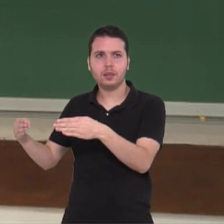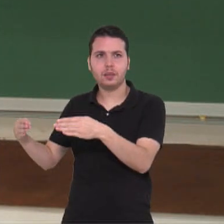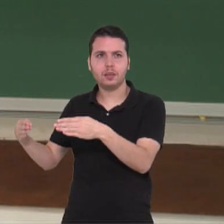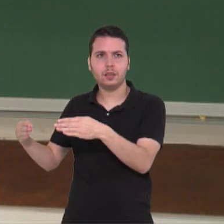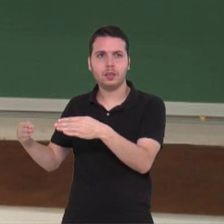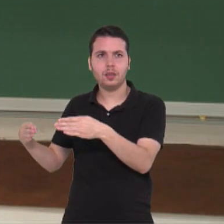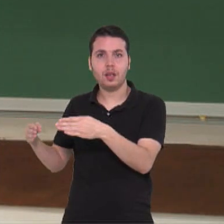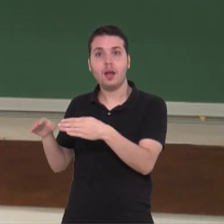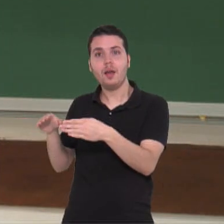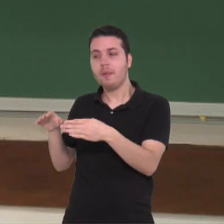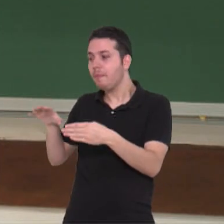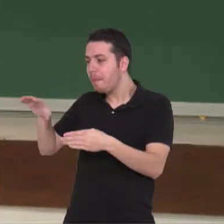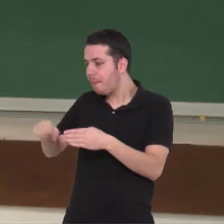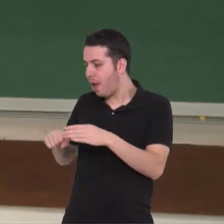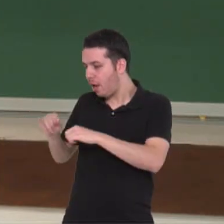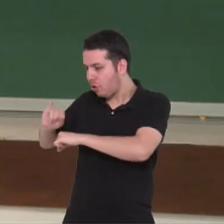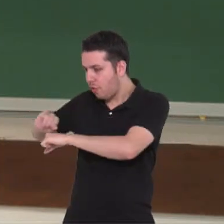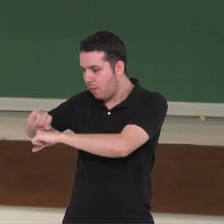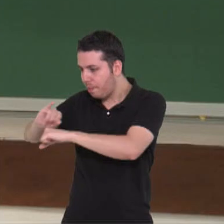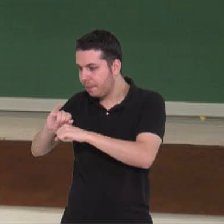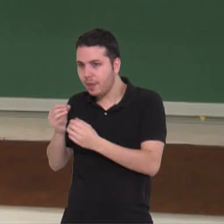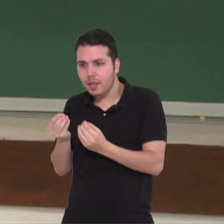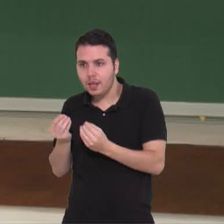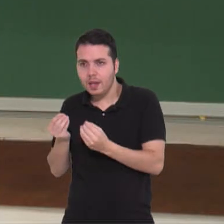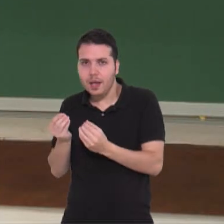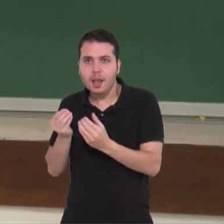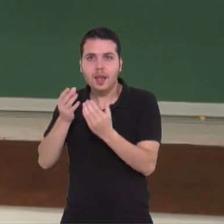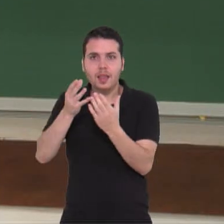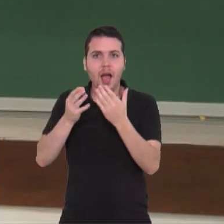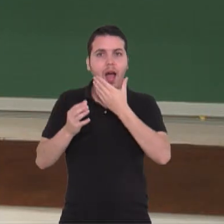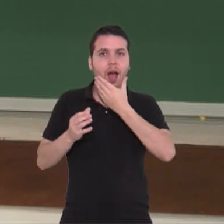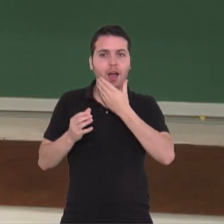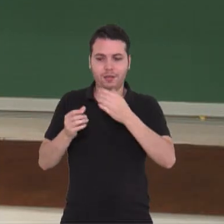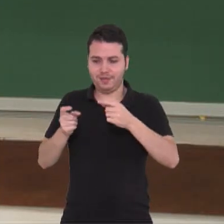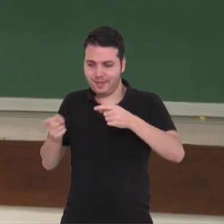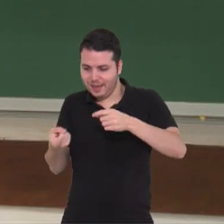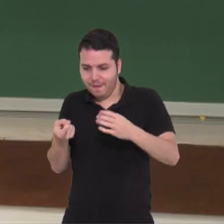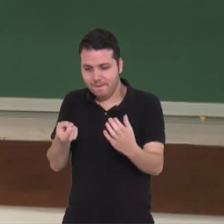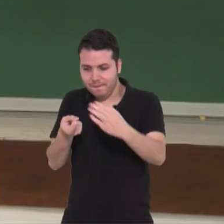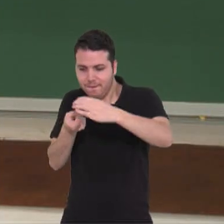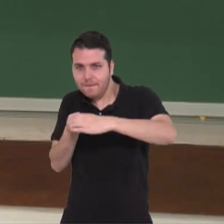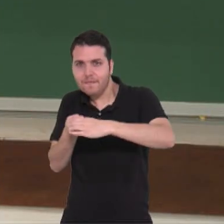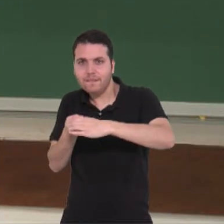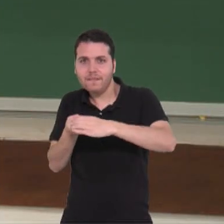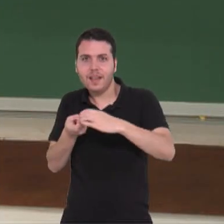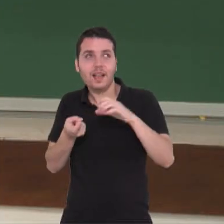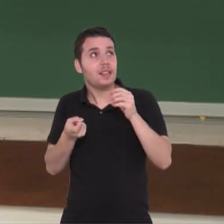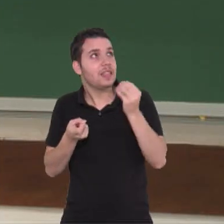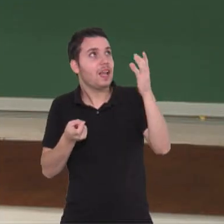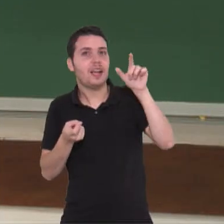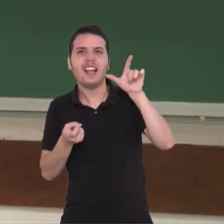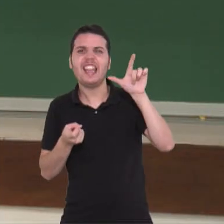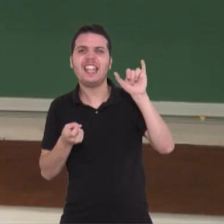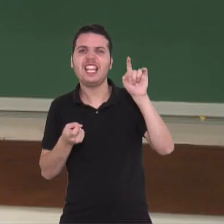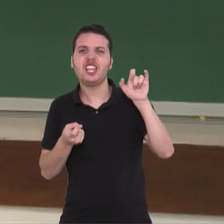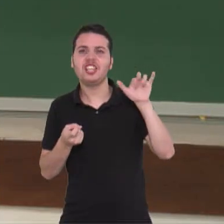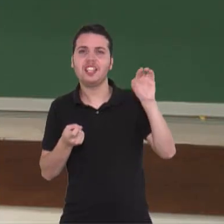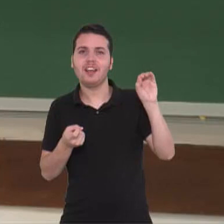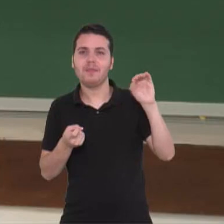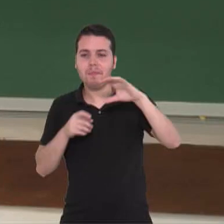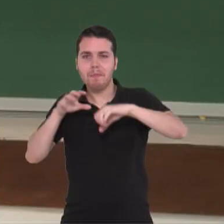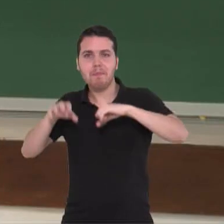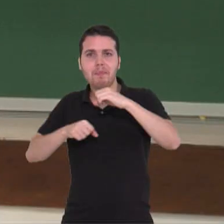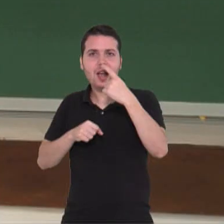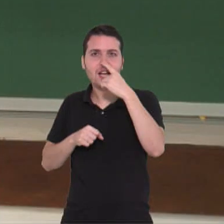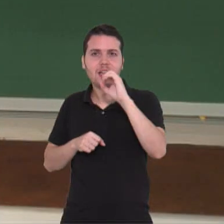pegam ali os objetos, eles entregam para o lixeiro, porque o lixeiro vai lá e pega o lixo e recolhe o lixo. Então,